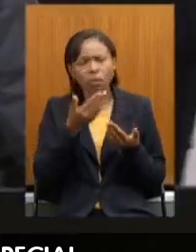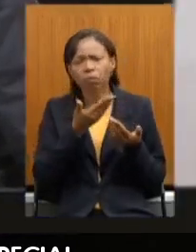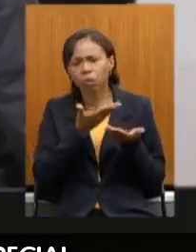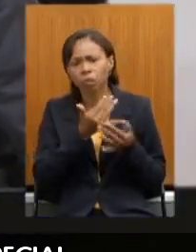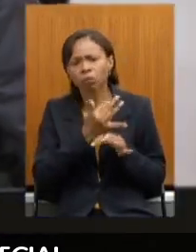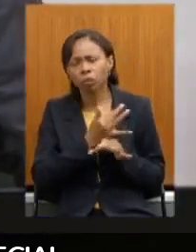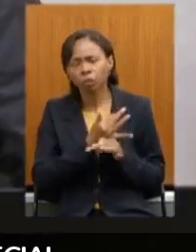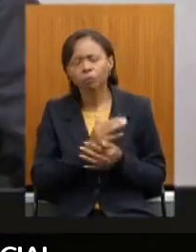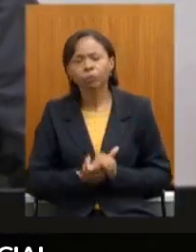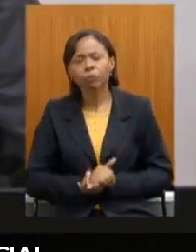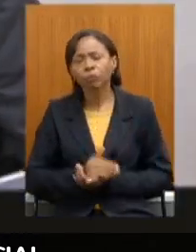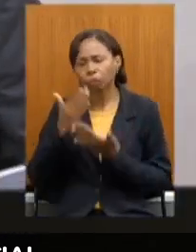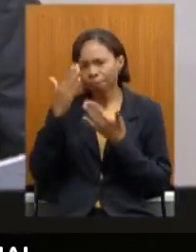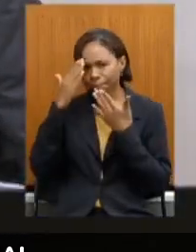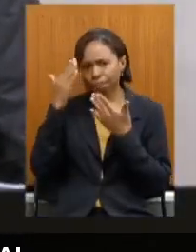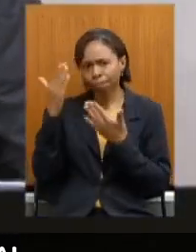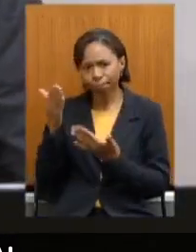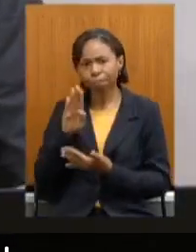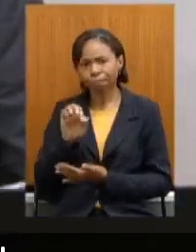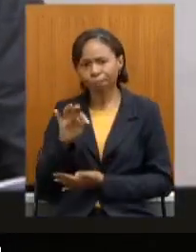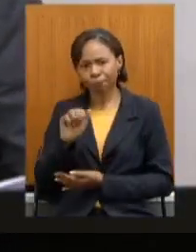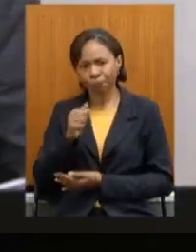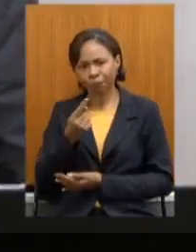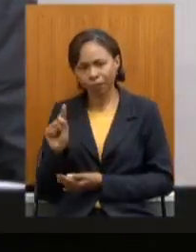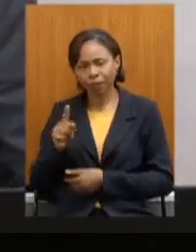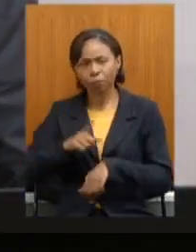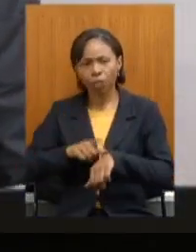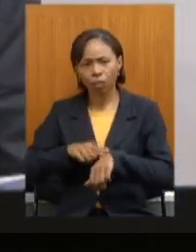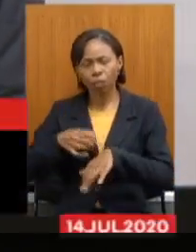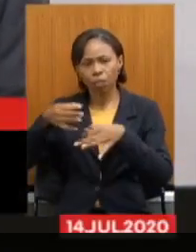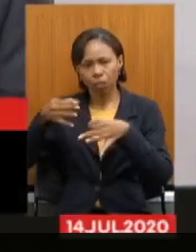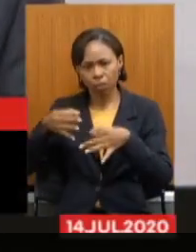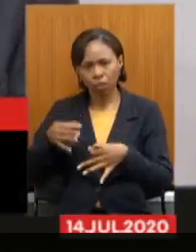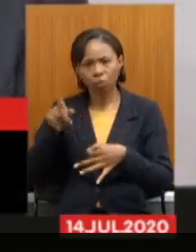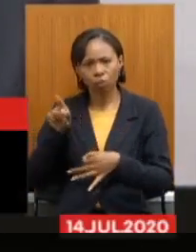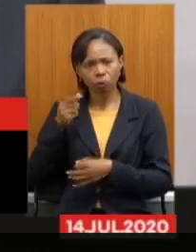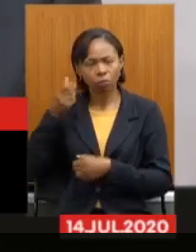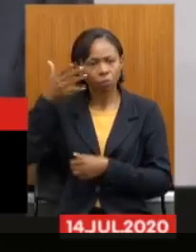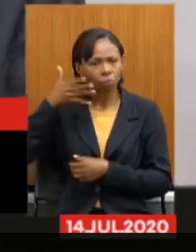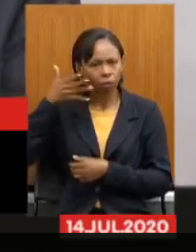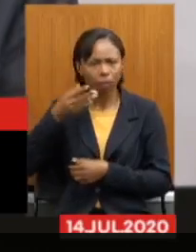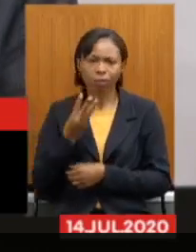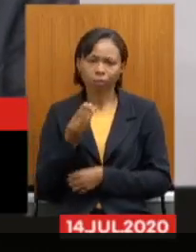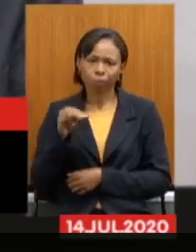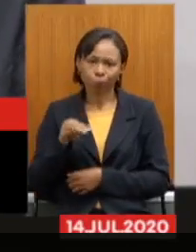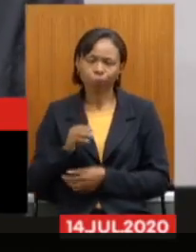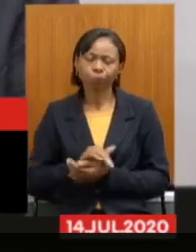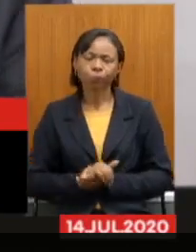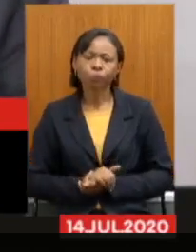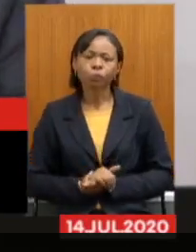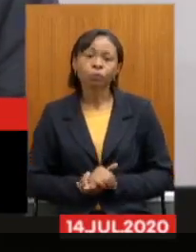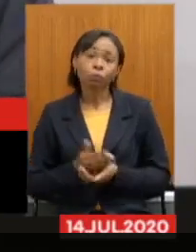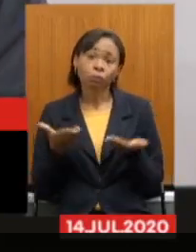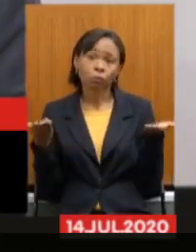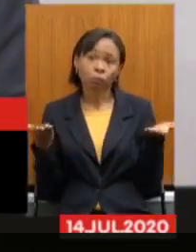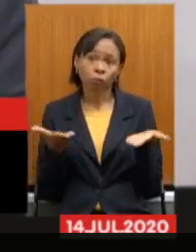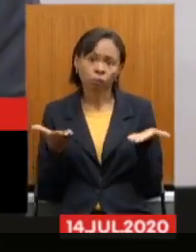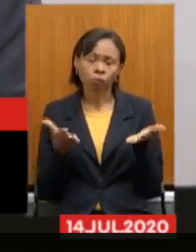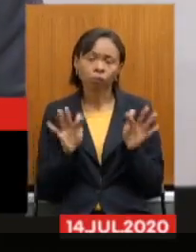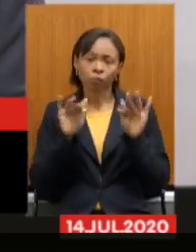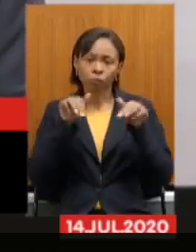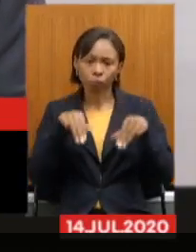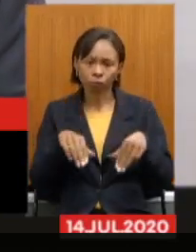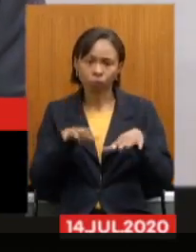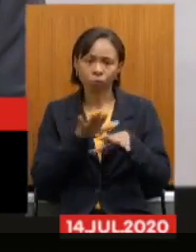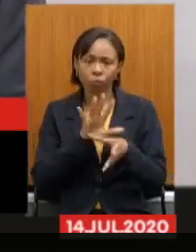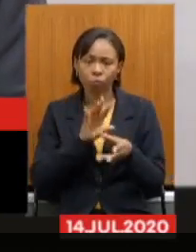palavra. Eu que agradeço, deputado Betão, pelo tempo correto da sua fala de 3 minutos. Agora,